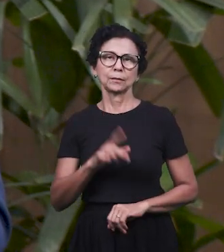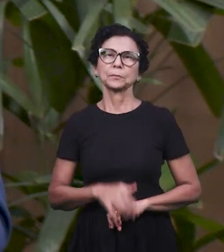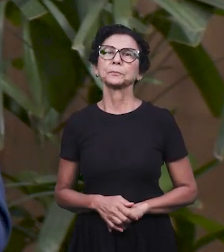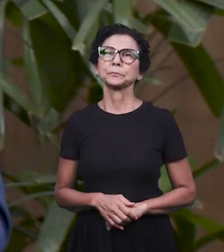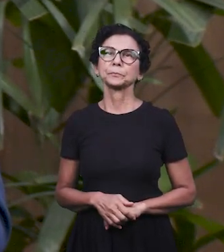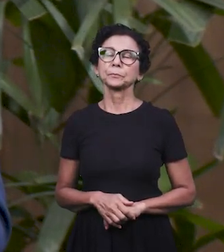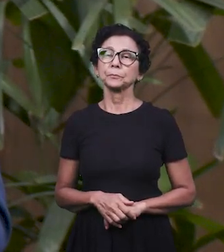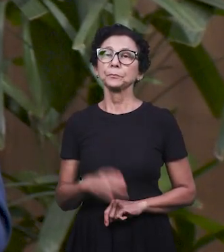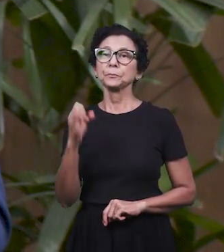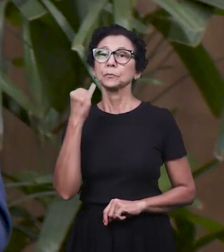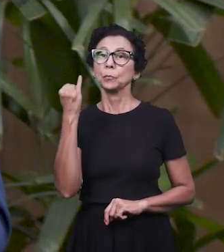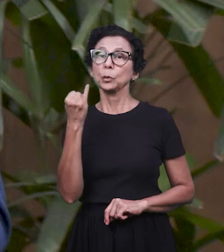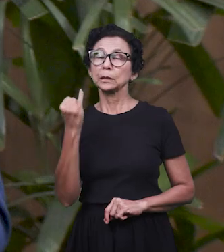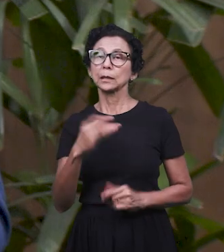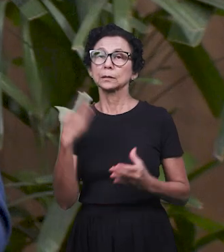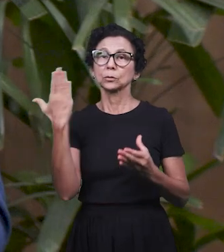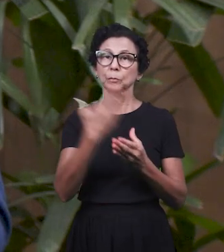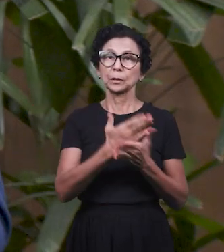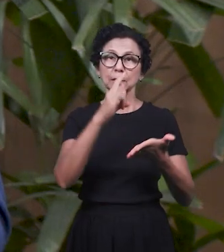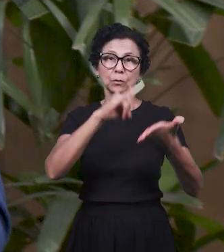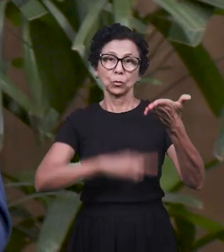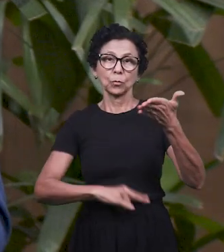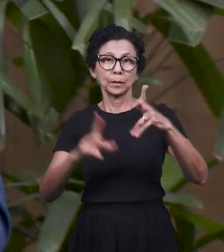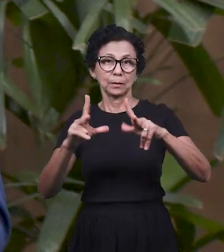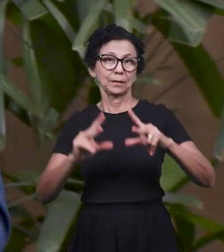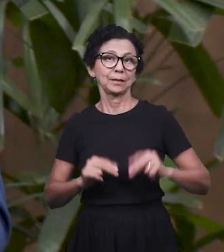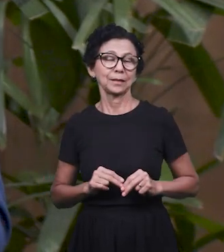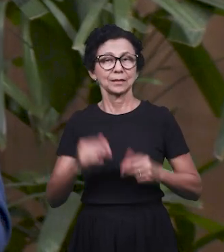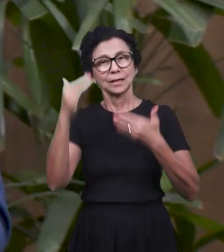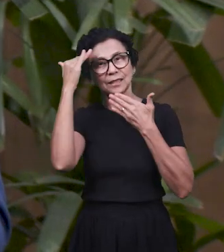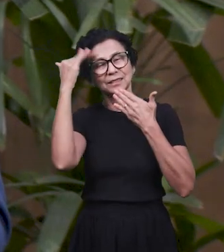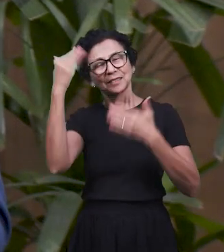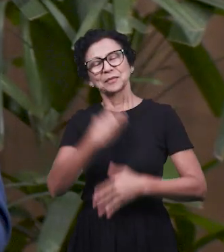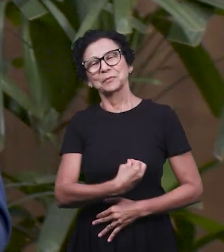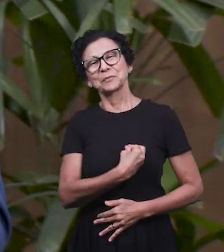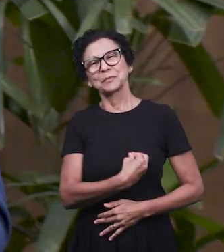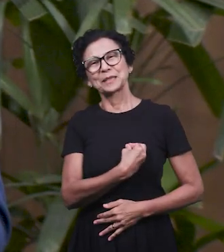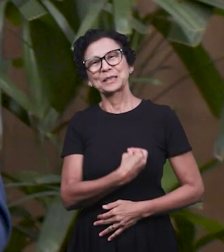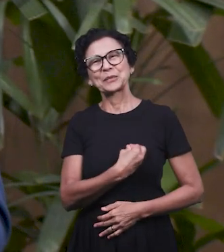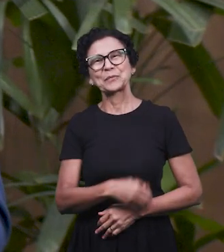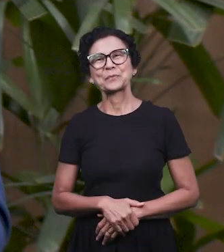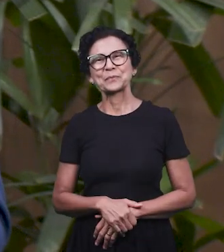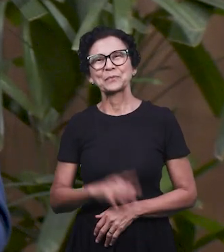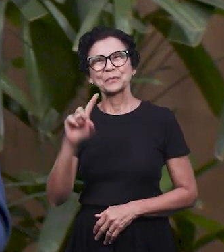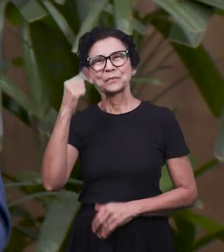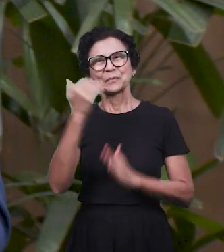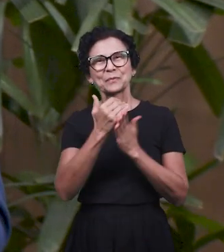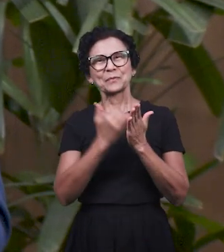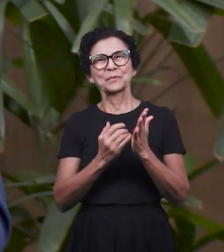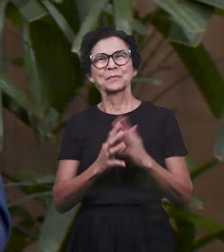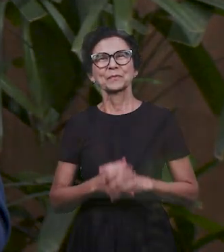sobre a importância do processo de inventário, e agradecemos a sua participação e até